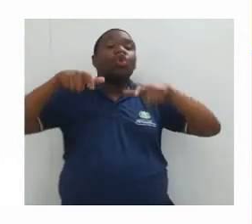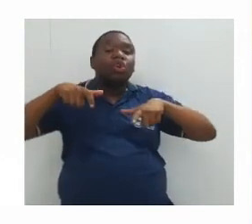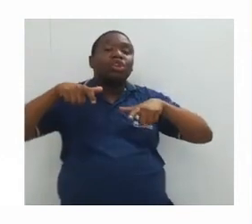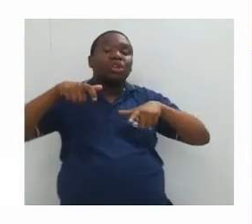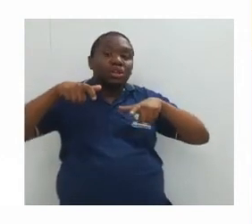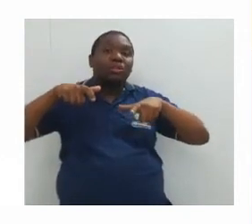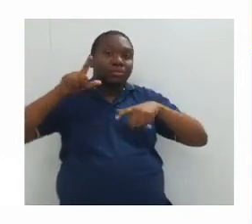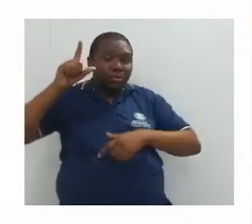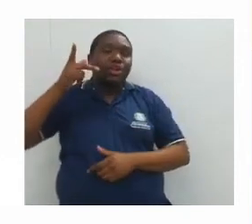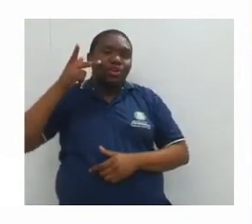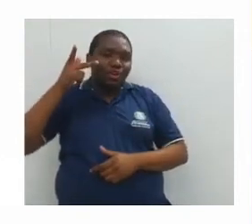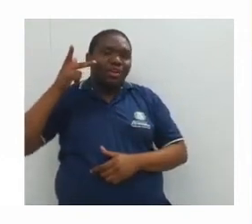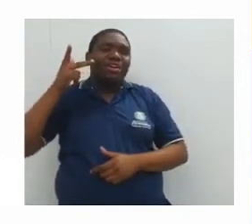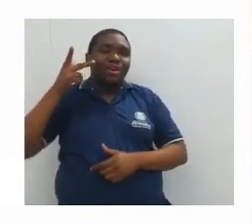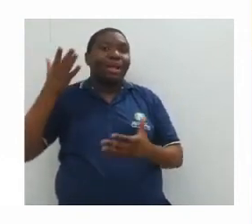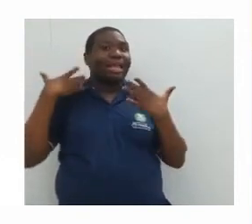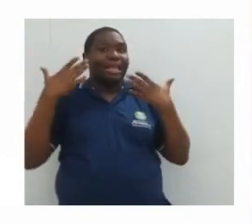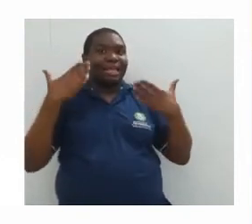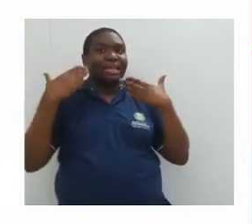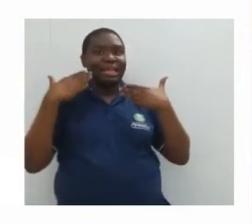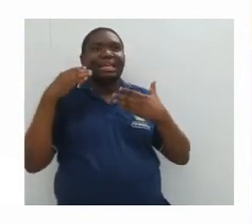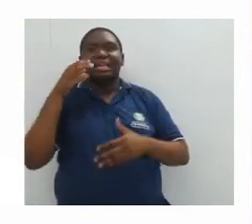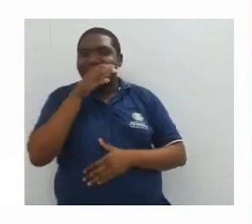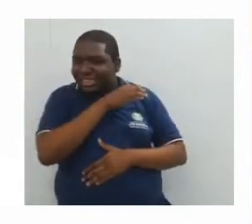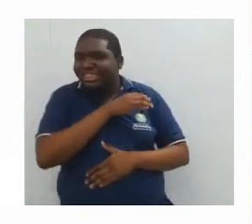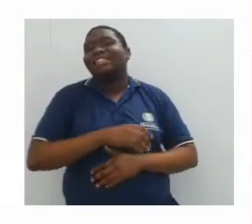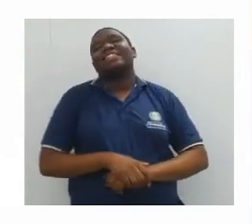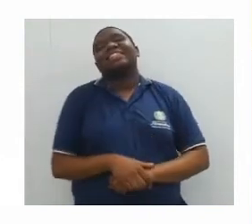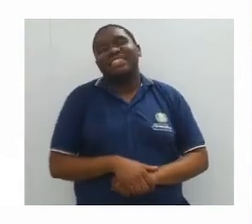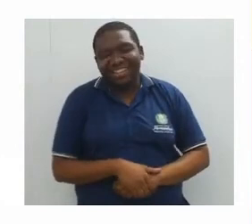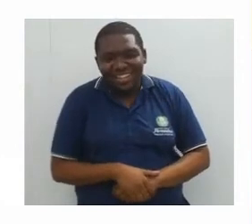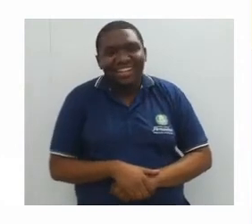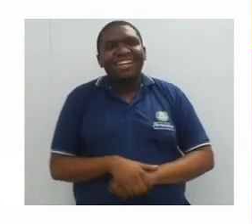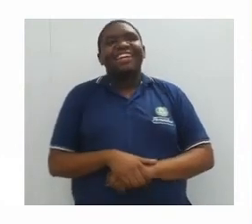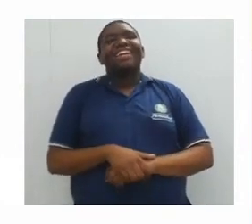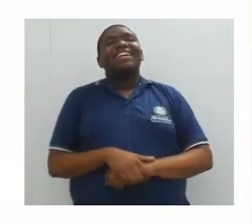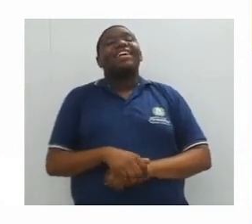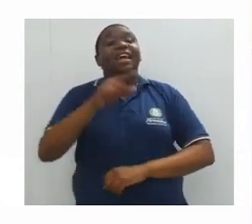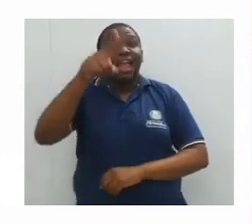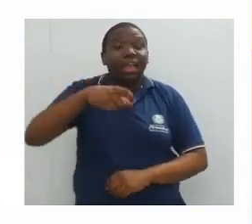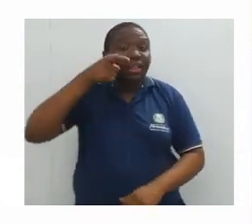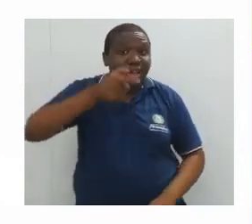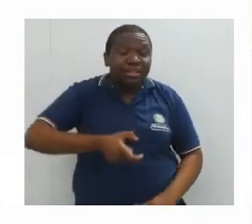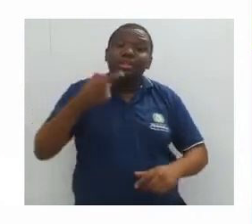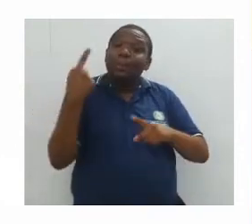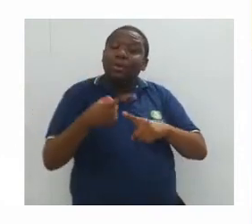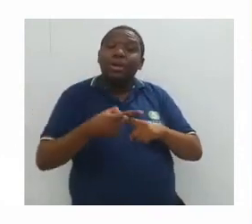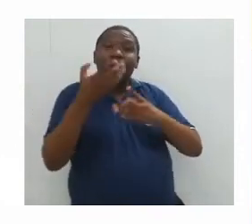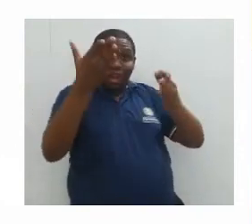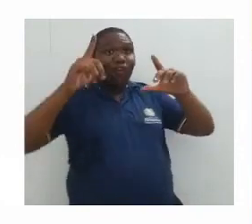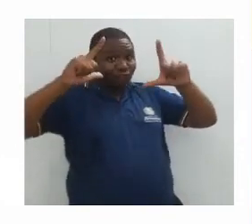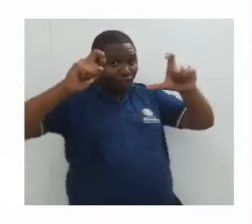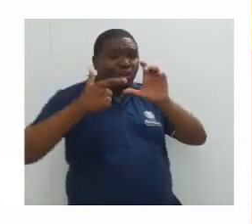lá faz muito calor. Muito calor mesmo. Então, é bem interessante porque essa foto daí